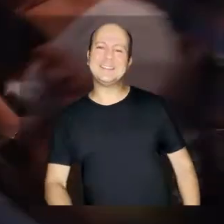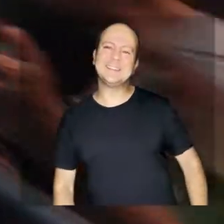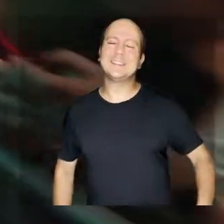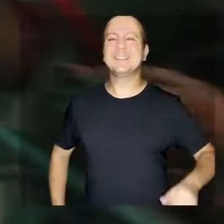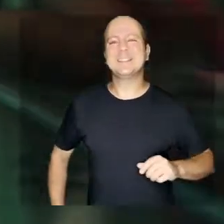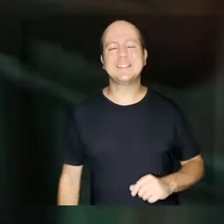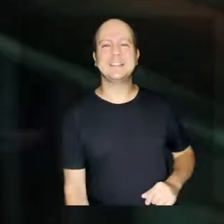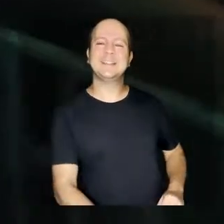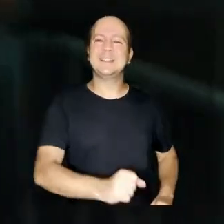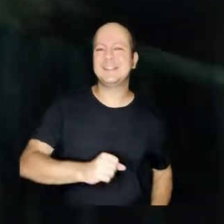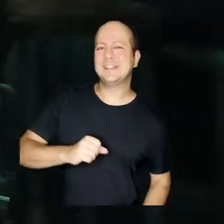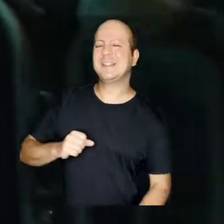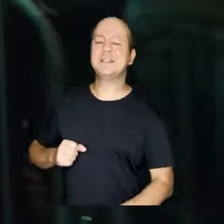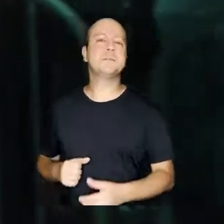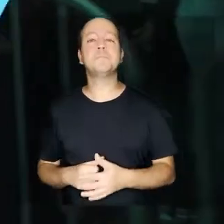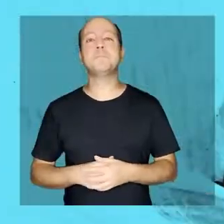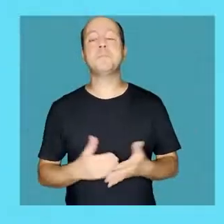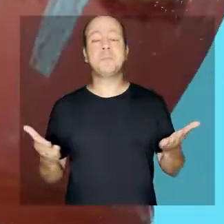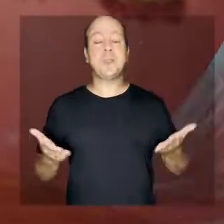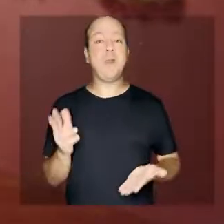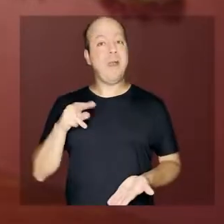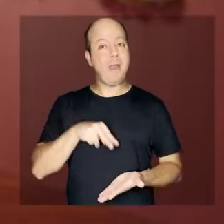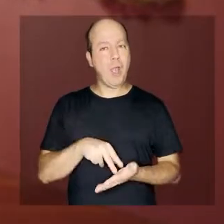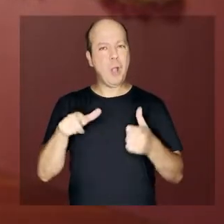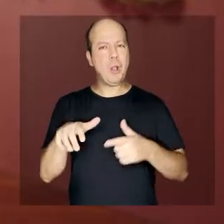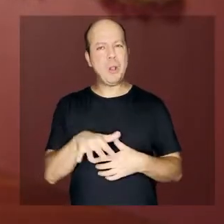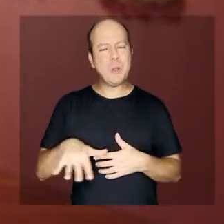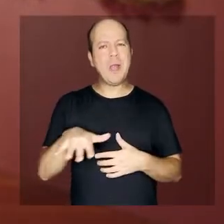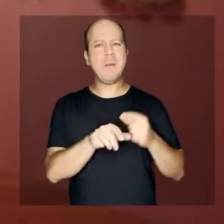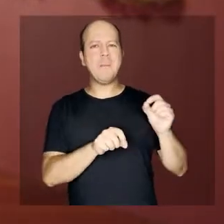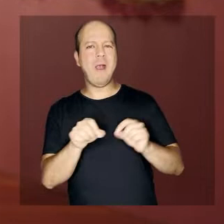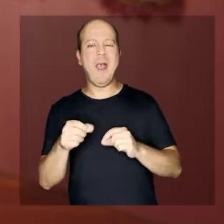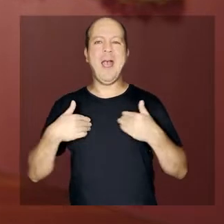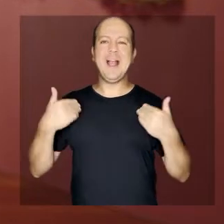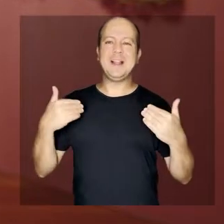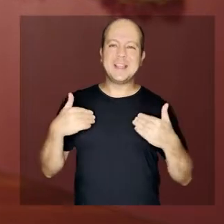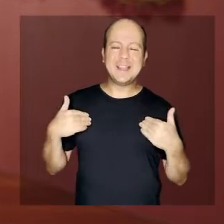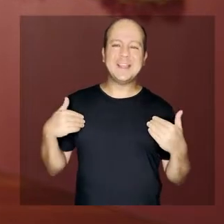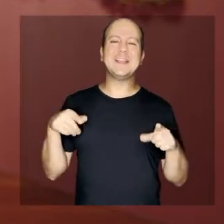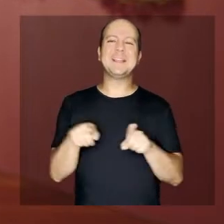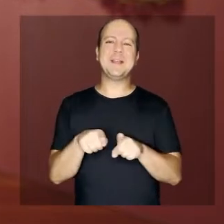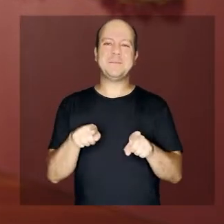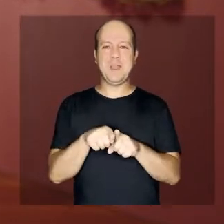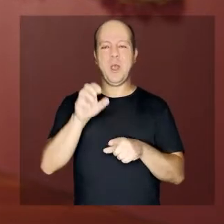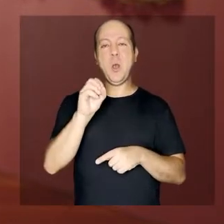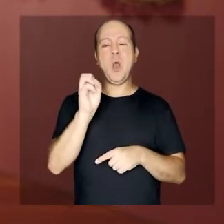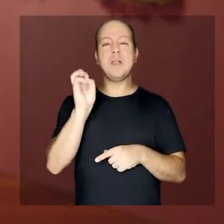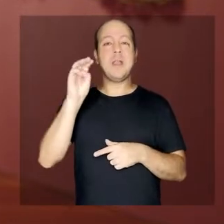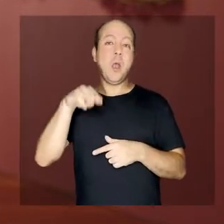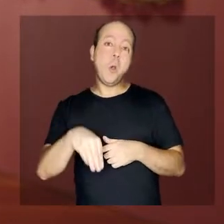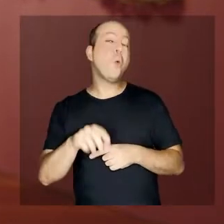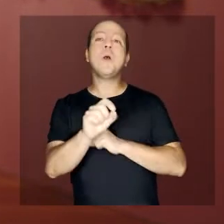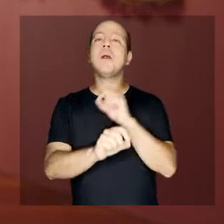dançando Otto volta para o palco está aqui nesse lugar sempre o motivo de grande alegria para o Instituto de ontem